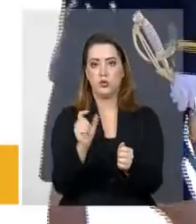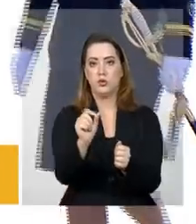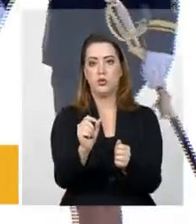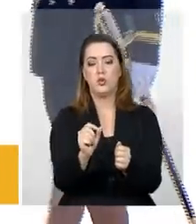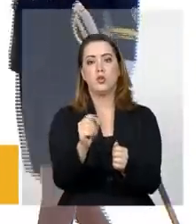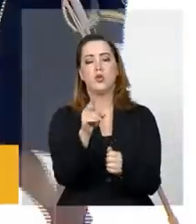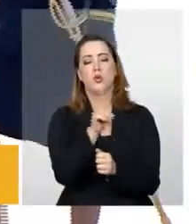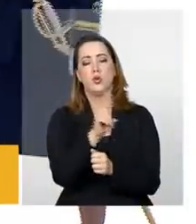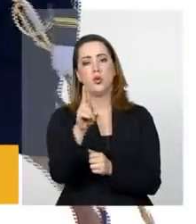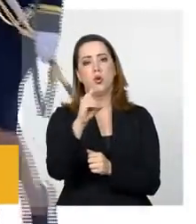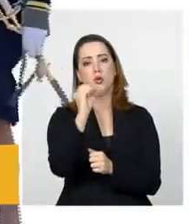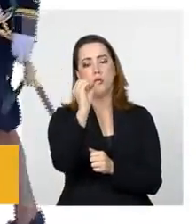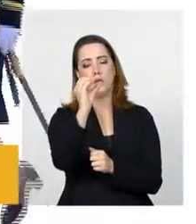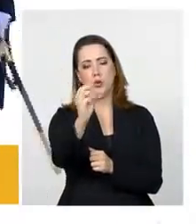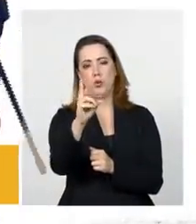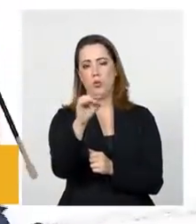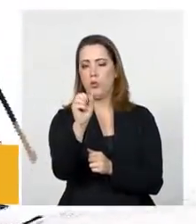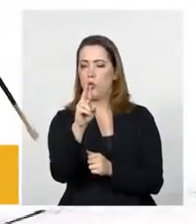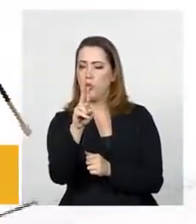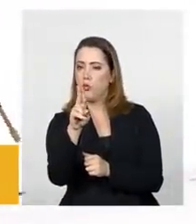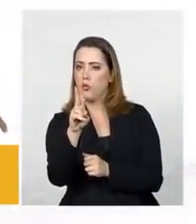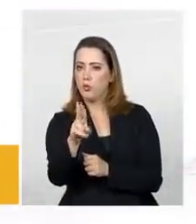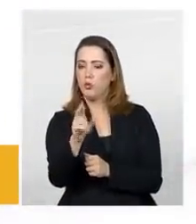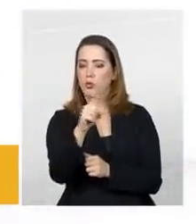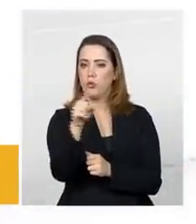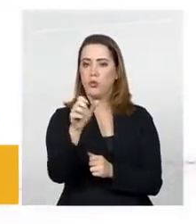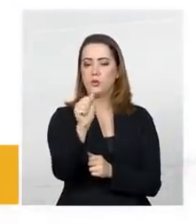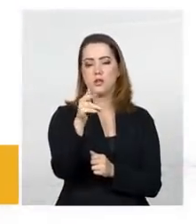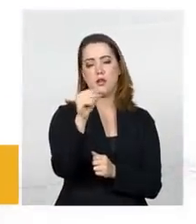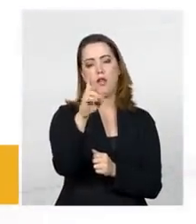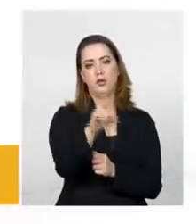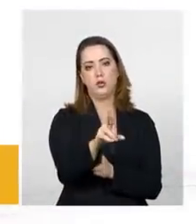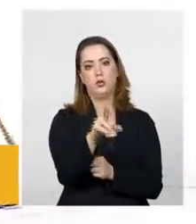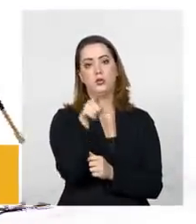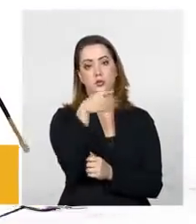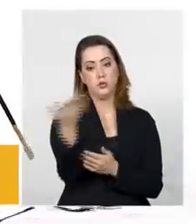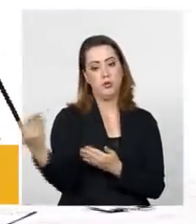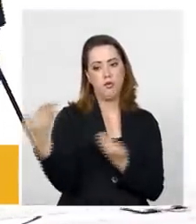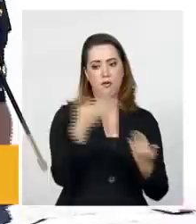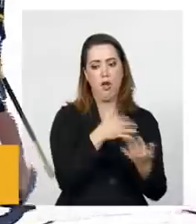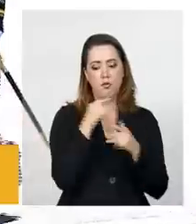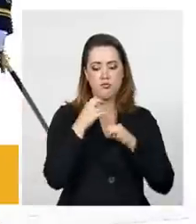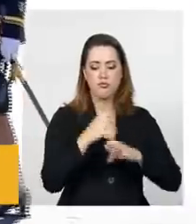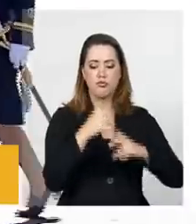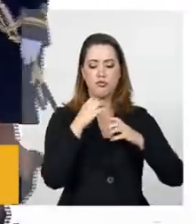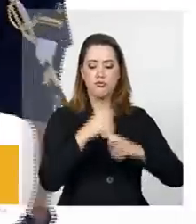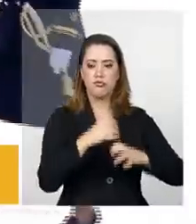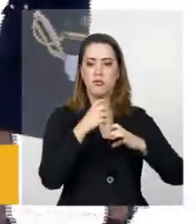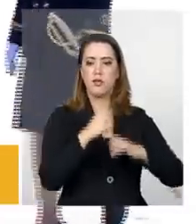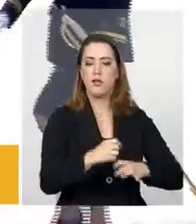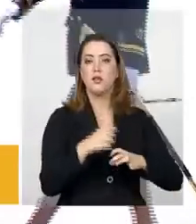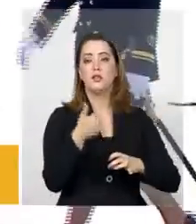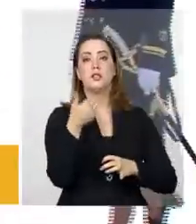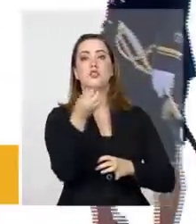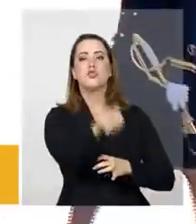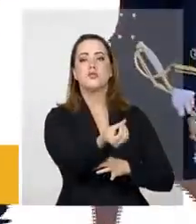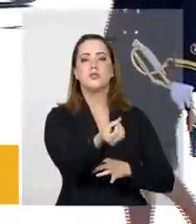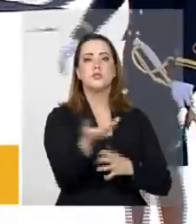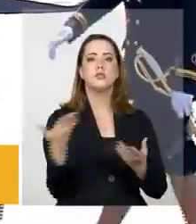Cruzador Tamandaré. E vieram 16 gaitas de fole para a Marinha do Brasil e foram presenteadas. Estamos vendo